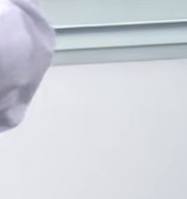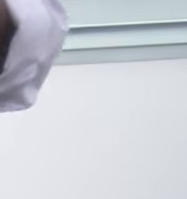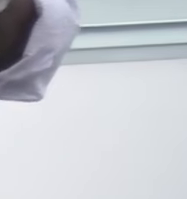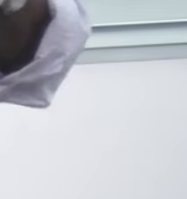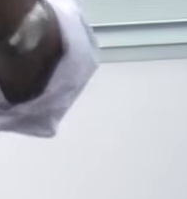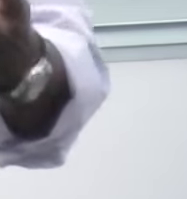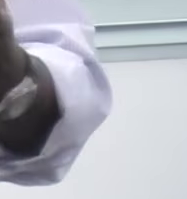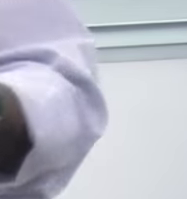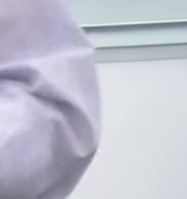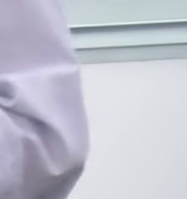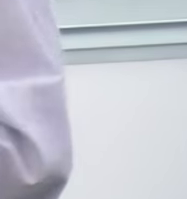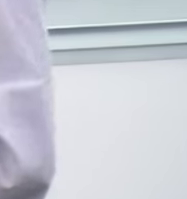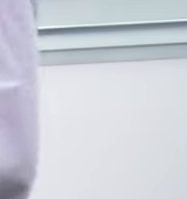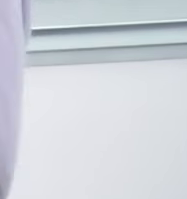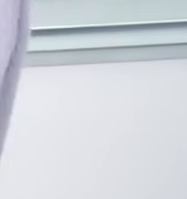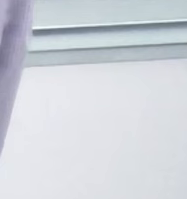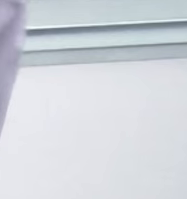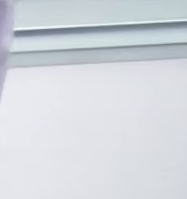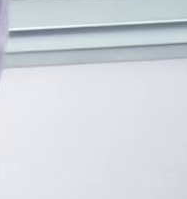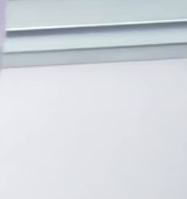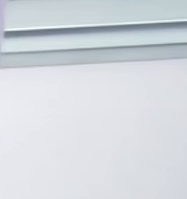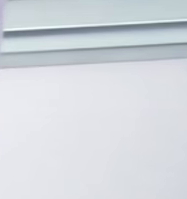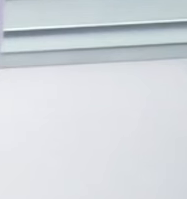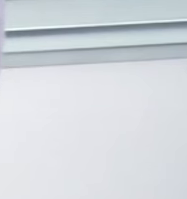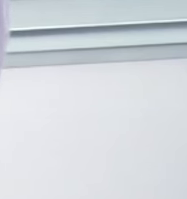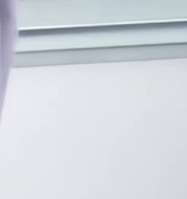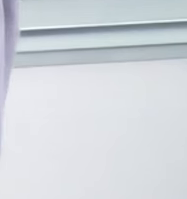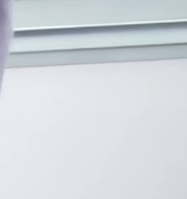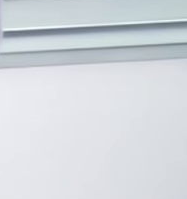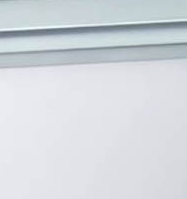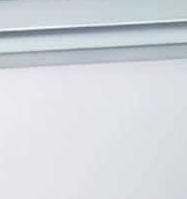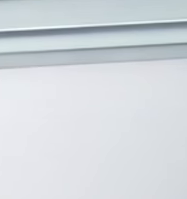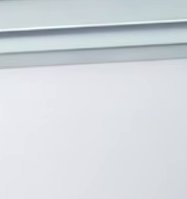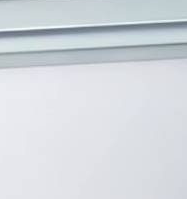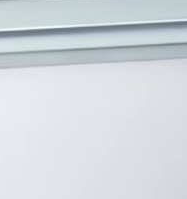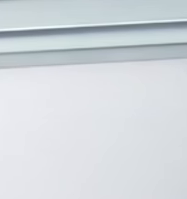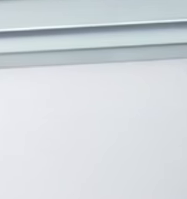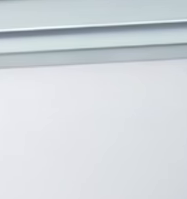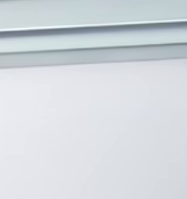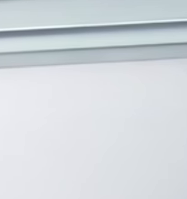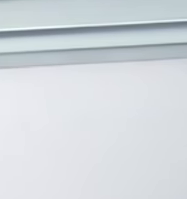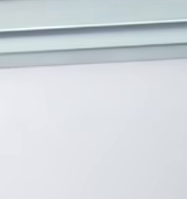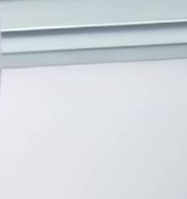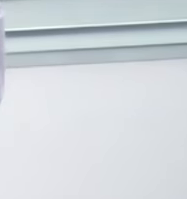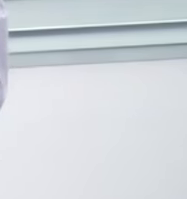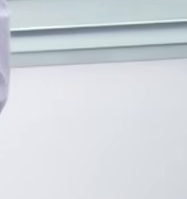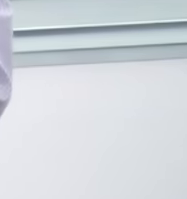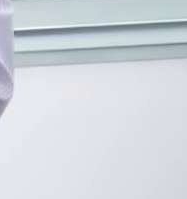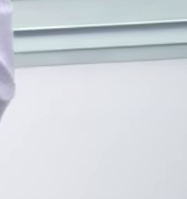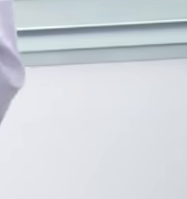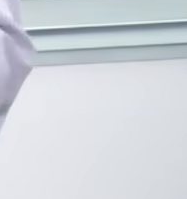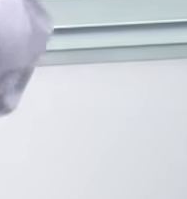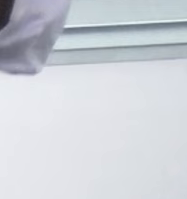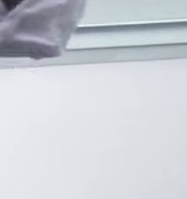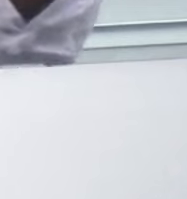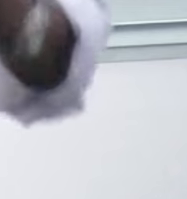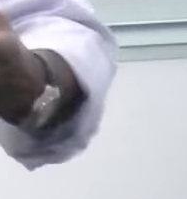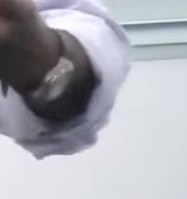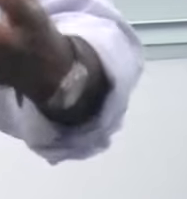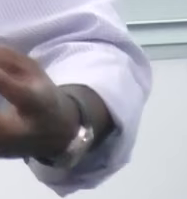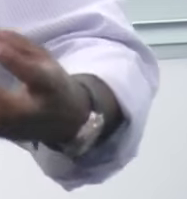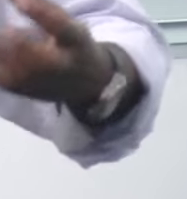muitos deles foram vítimas nesses eventos, foram agredidos nas ruas. Agora, eu acho que